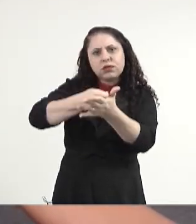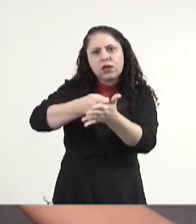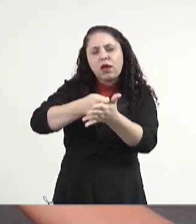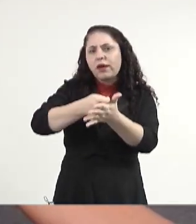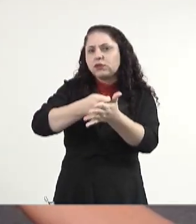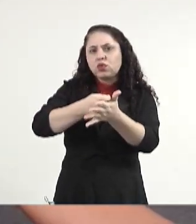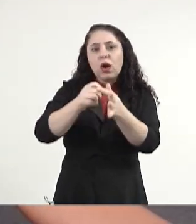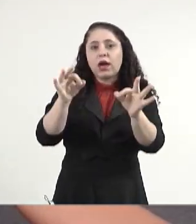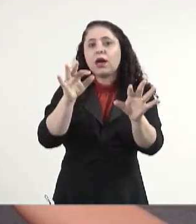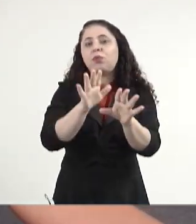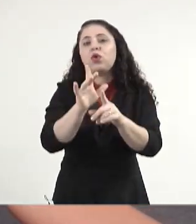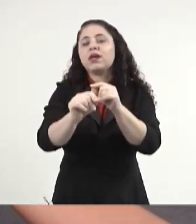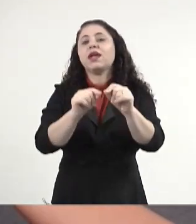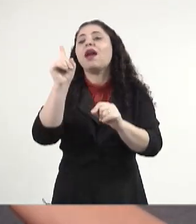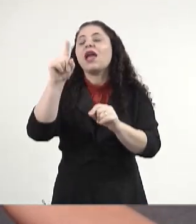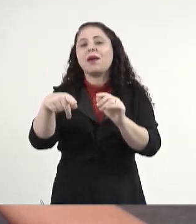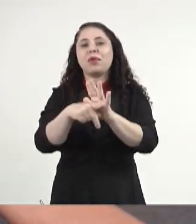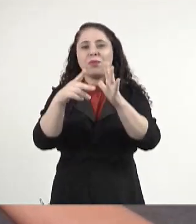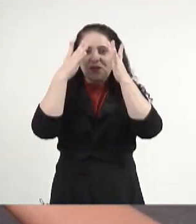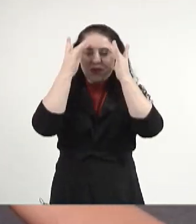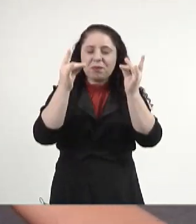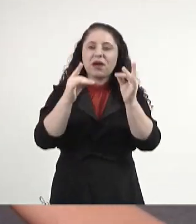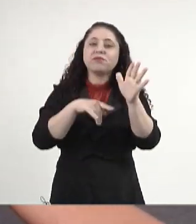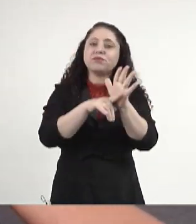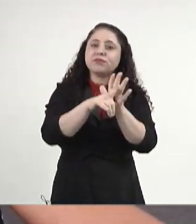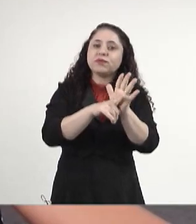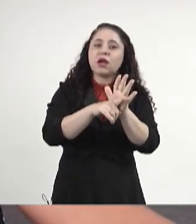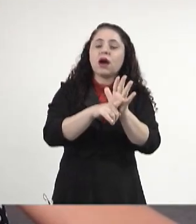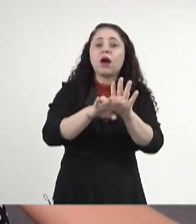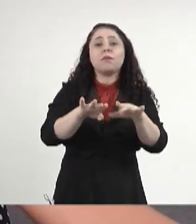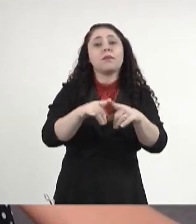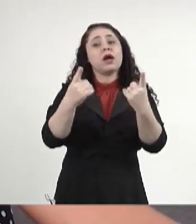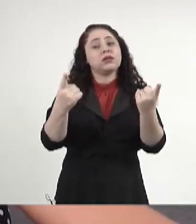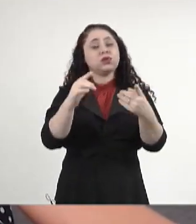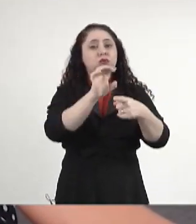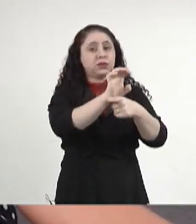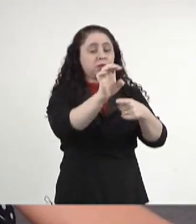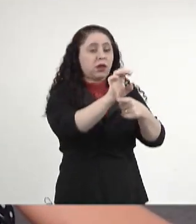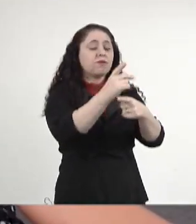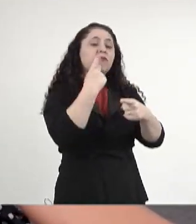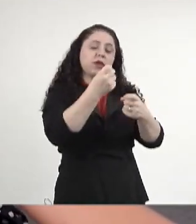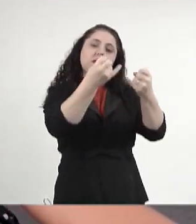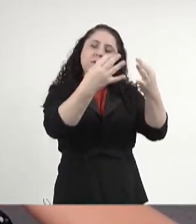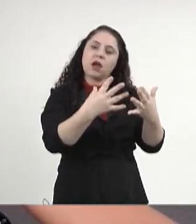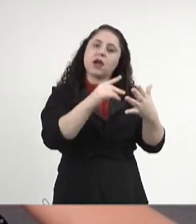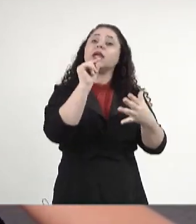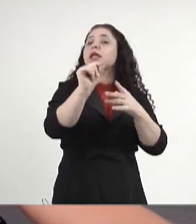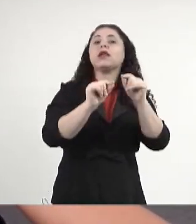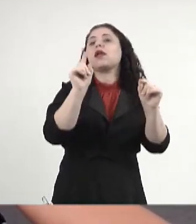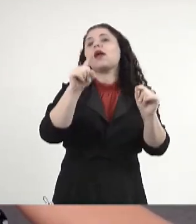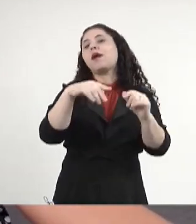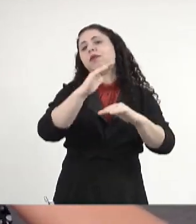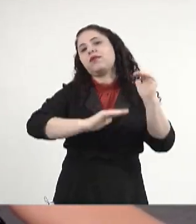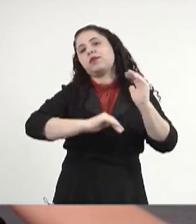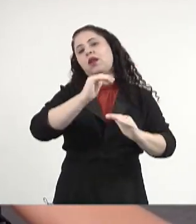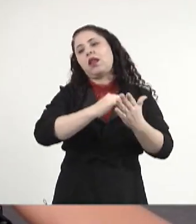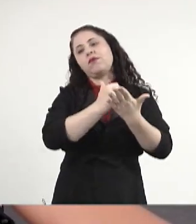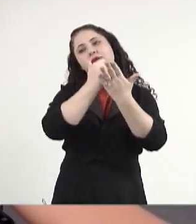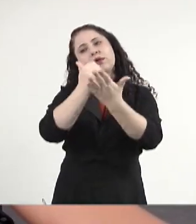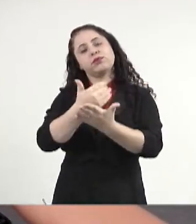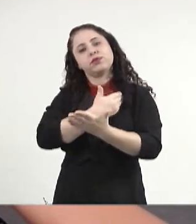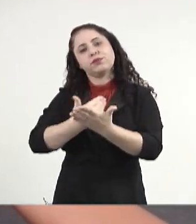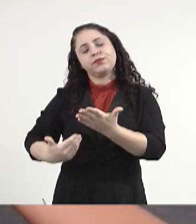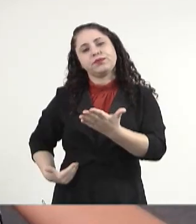não esgotou o rol de quem são os peritos oficiais. Compete aos estados dizer quem são os seus peritos oficiais. E nós levamos isso para o